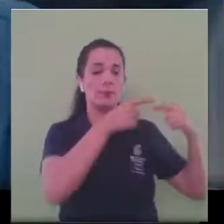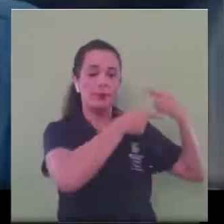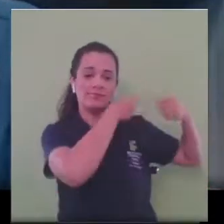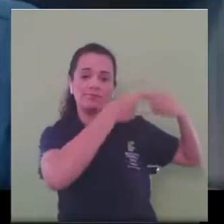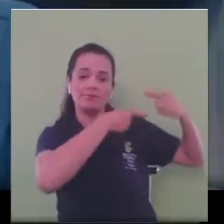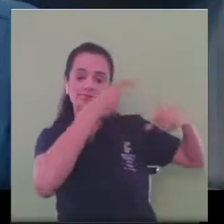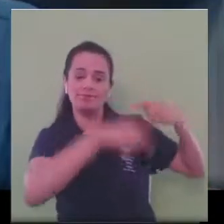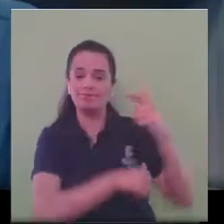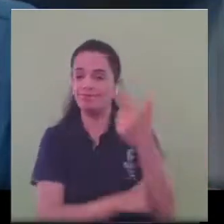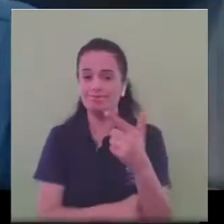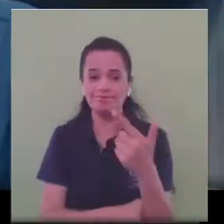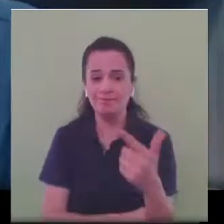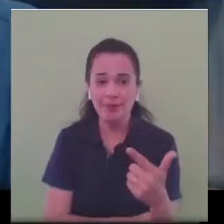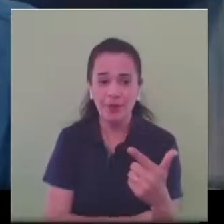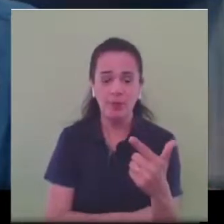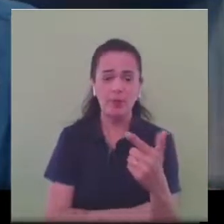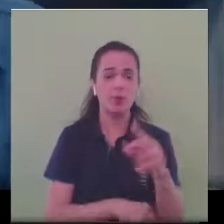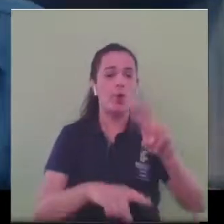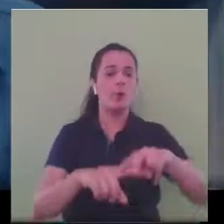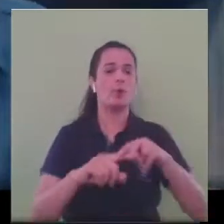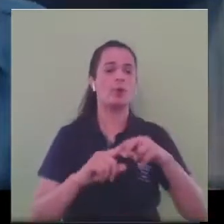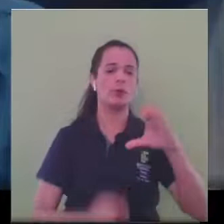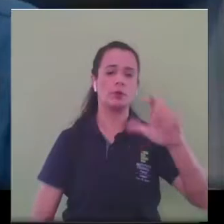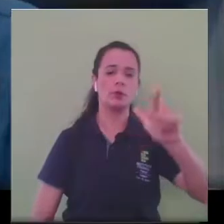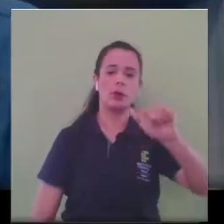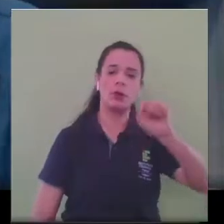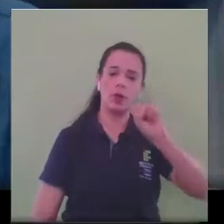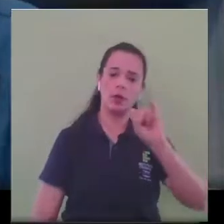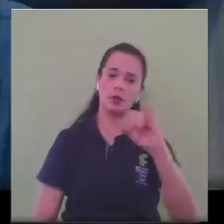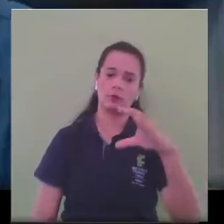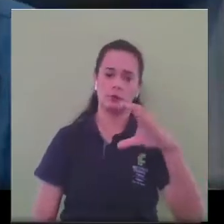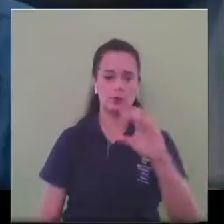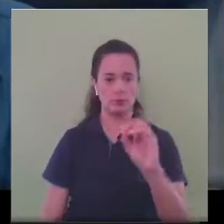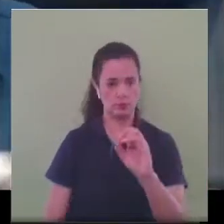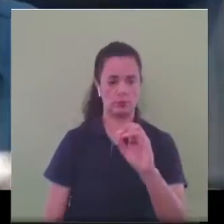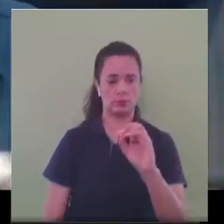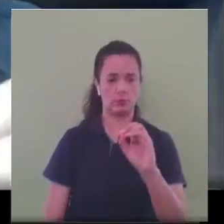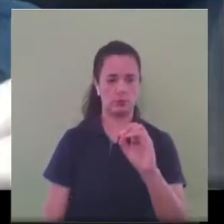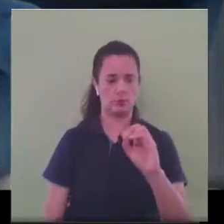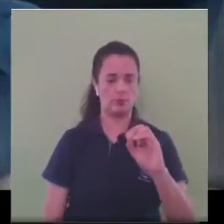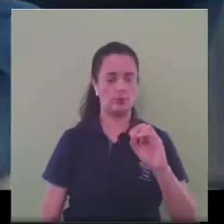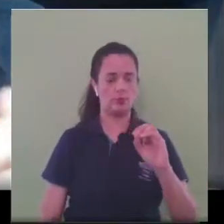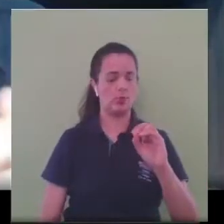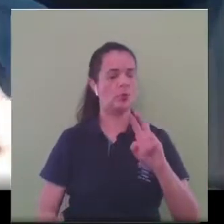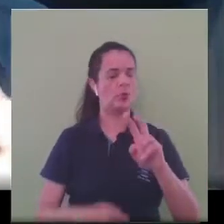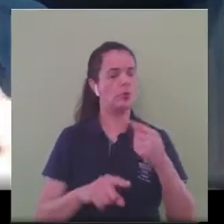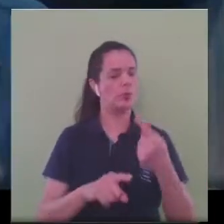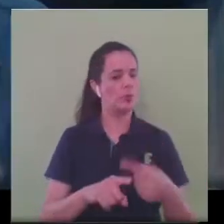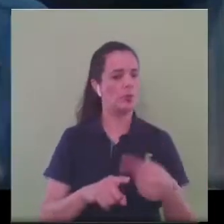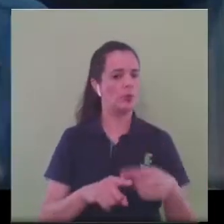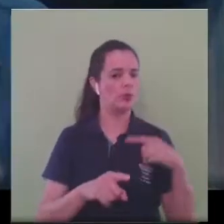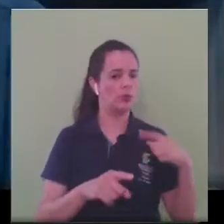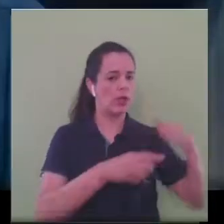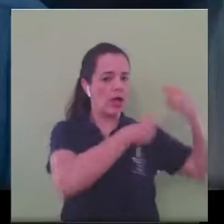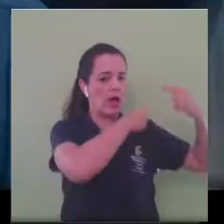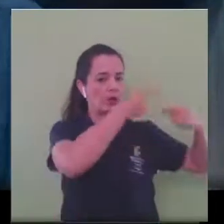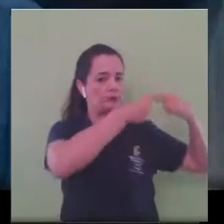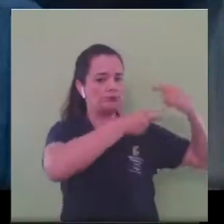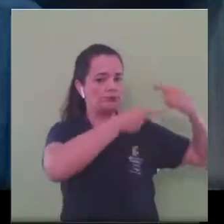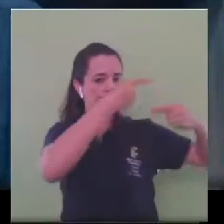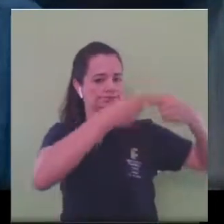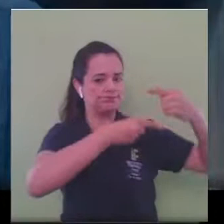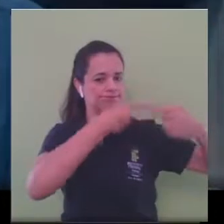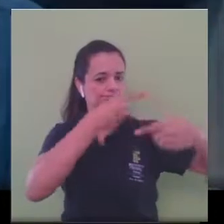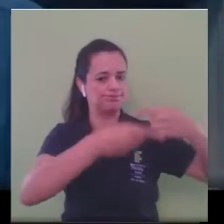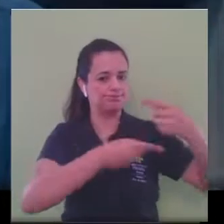temporalidade do clássico é bem interessante isso, né? Uma obra ela se torna clássica na medida em que ultrapassa as gerações. Ou seja,